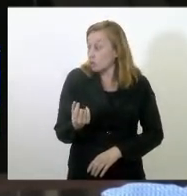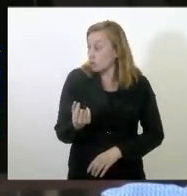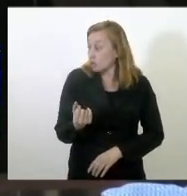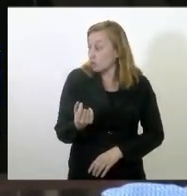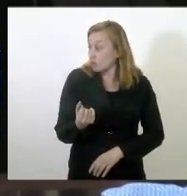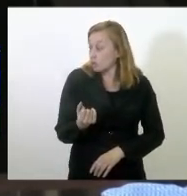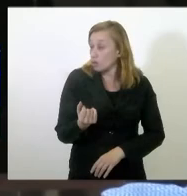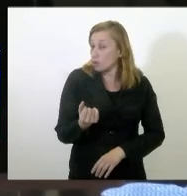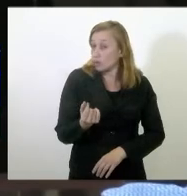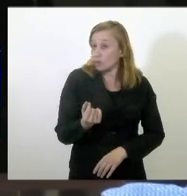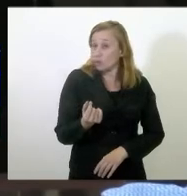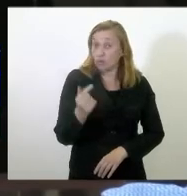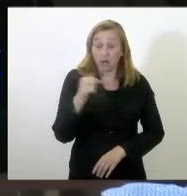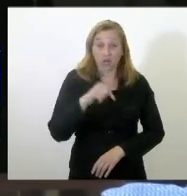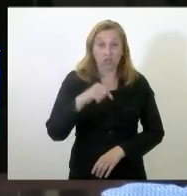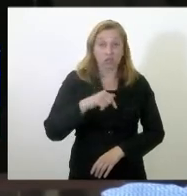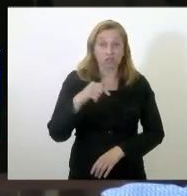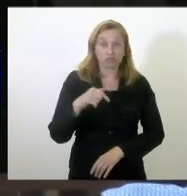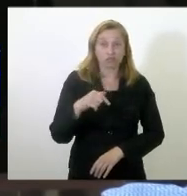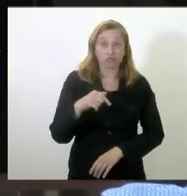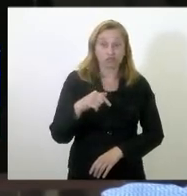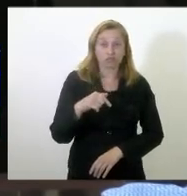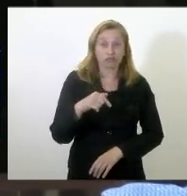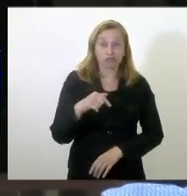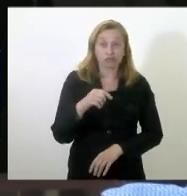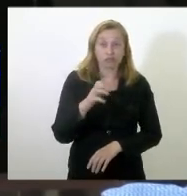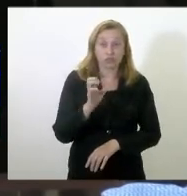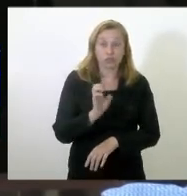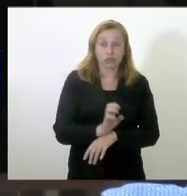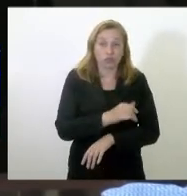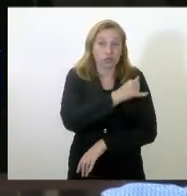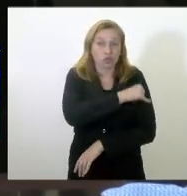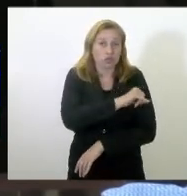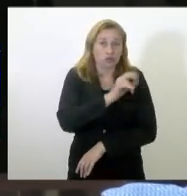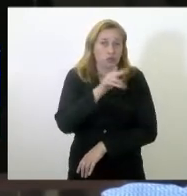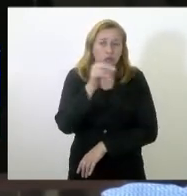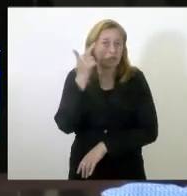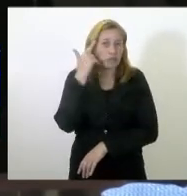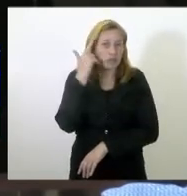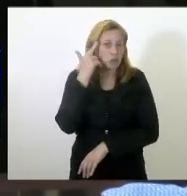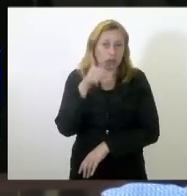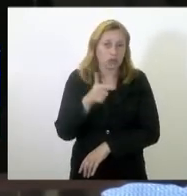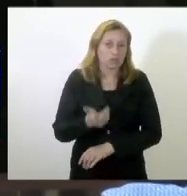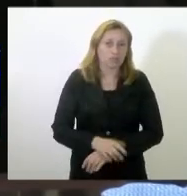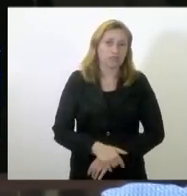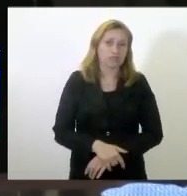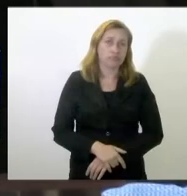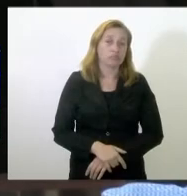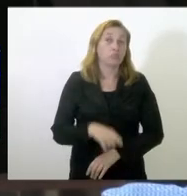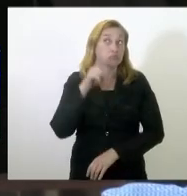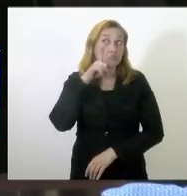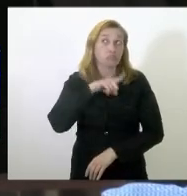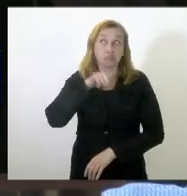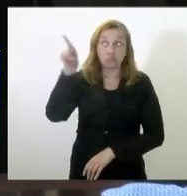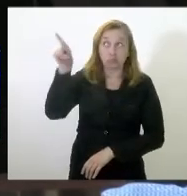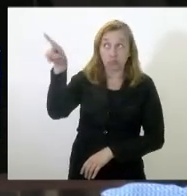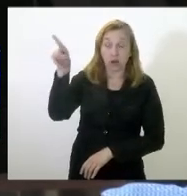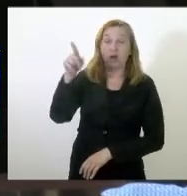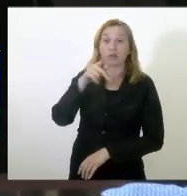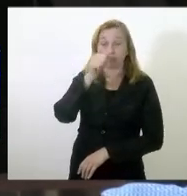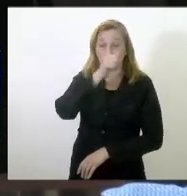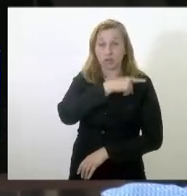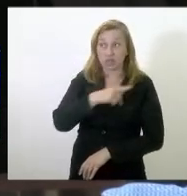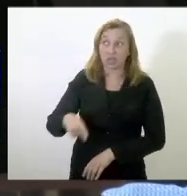impensáveis aqui no estado do Rio de Janeiro. E foi o presidente dos Estados Unidos da América, presidente